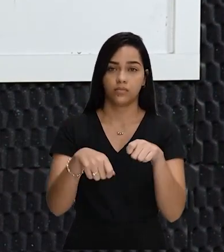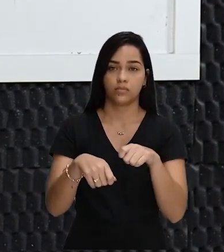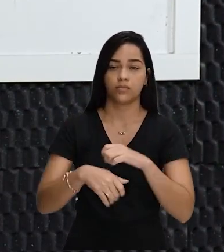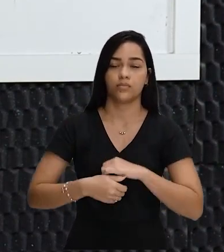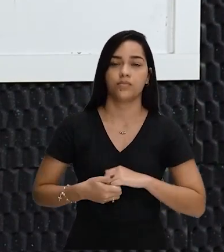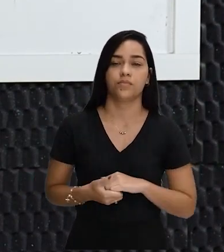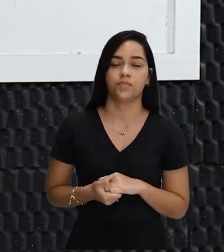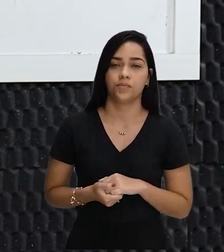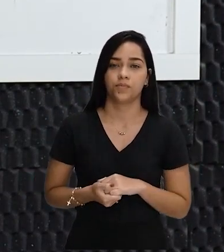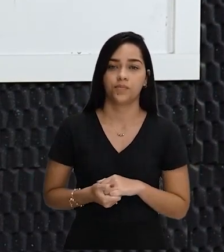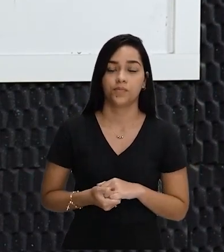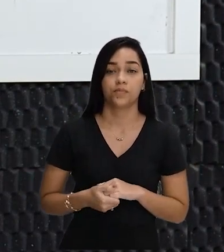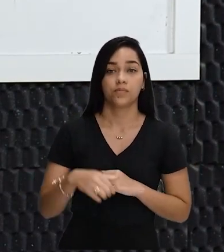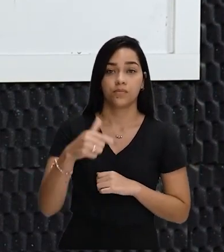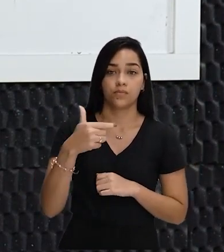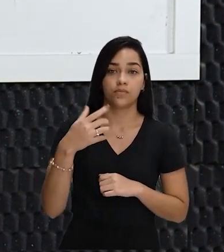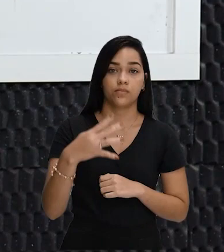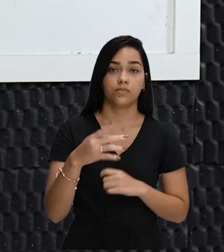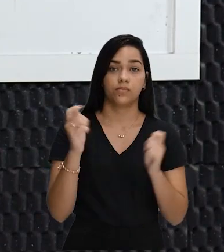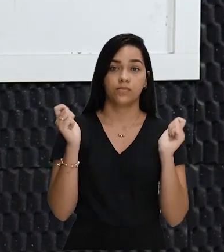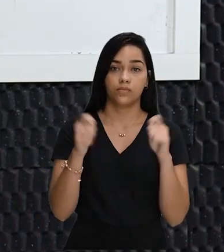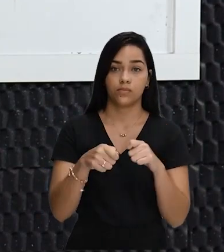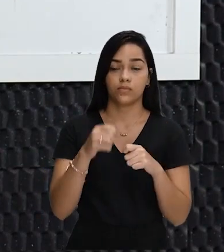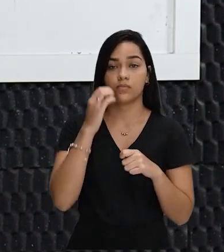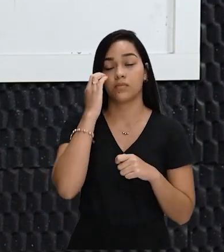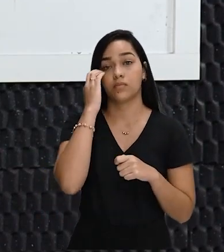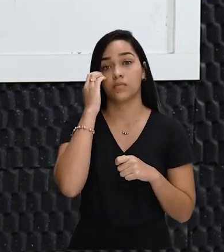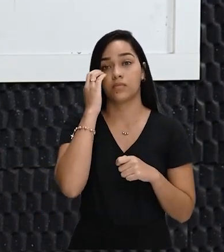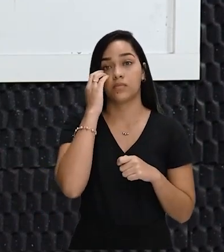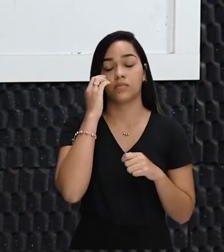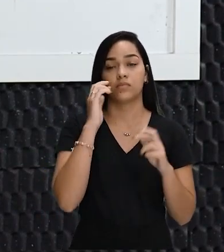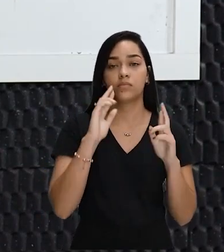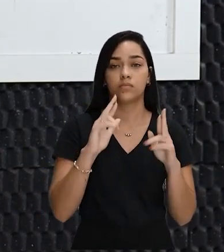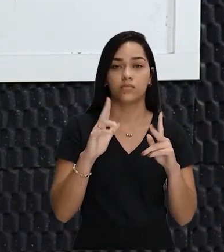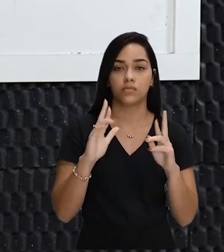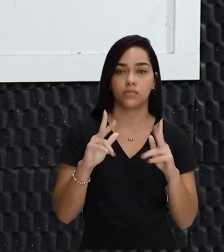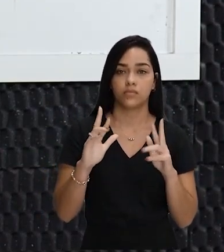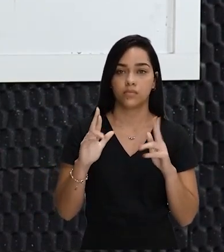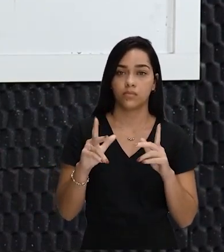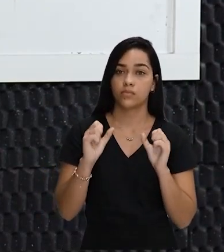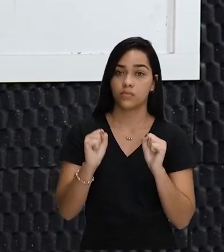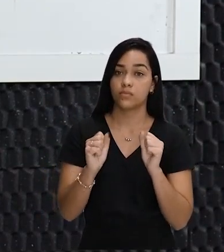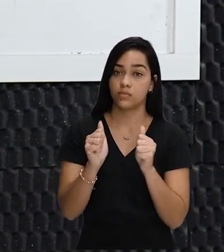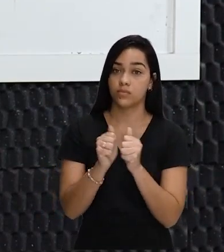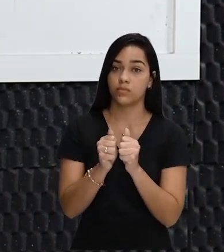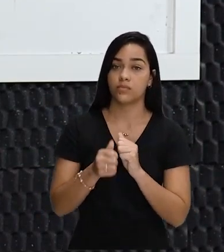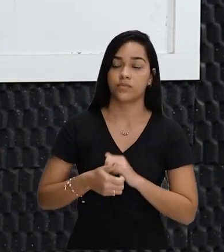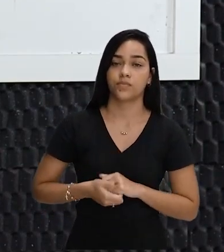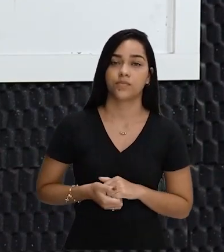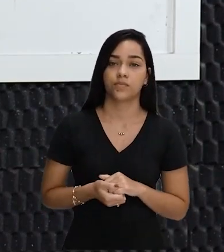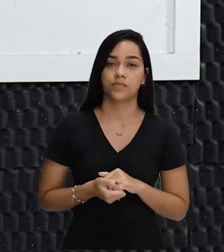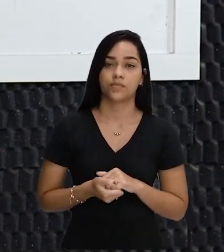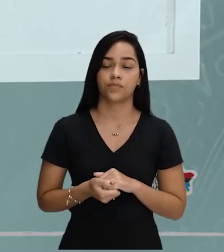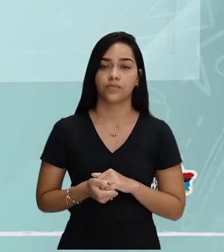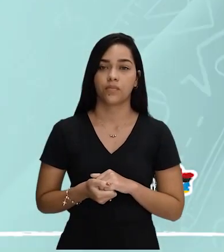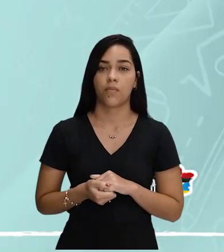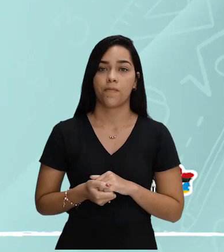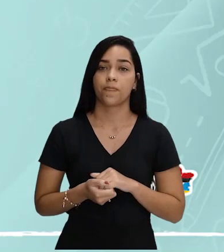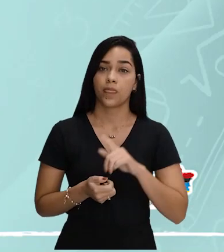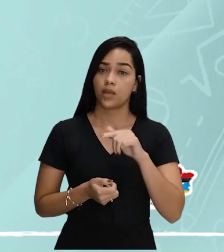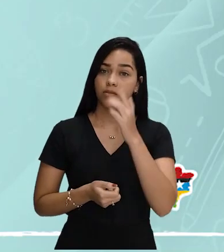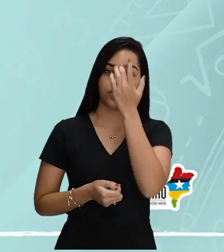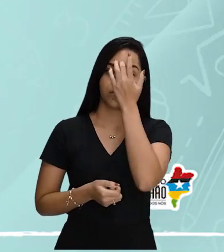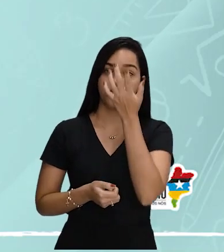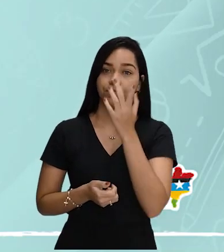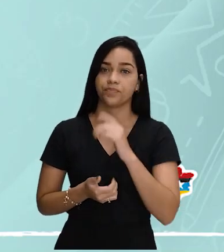possibilidades são 24 maneiras diferentes que ele pode jantar veja como é